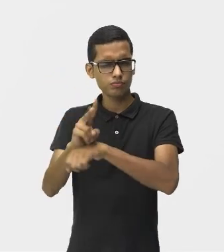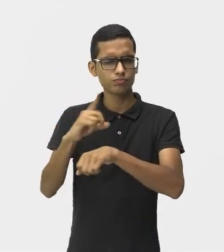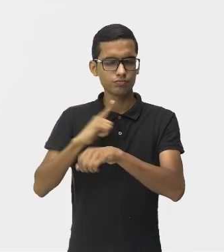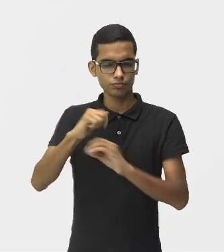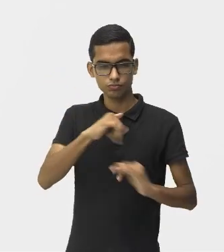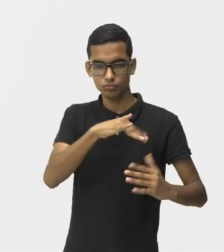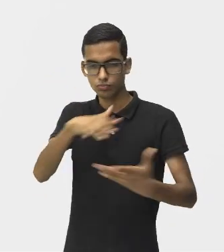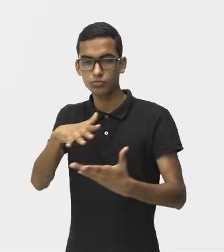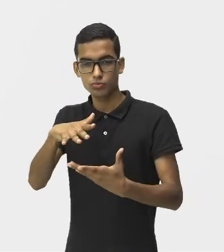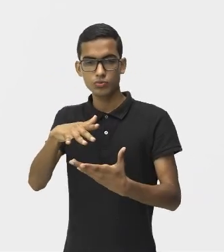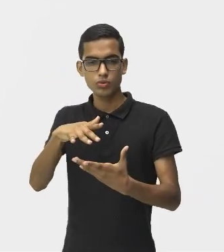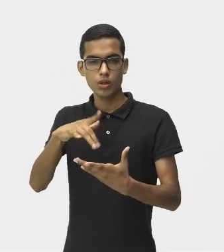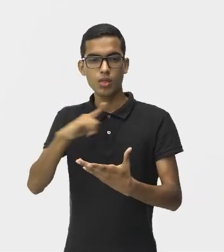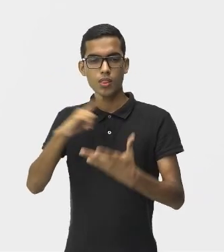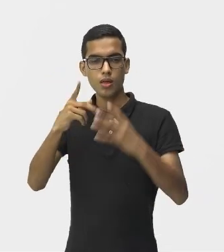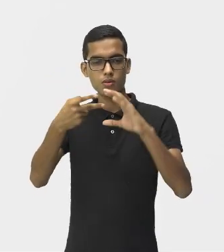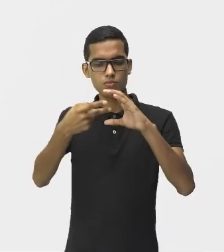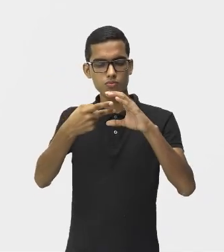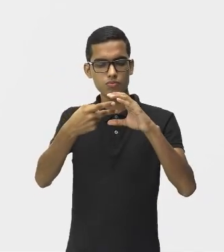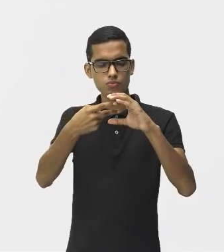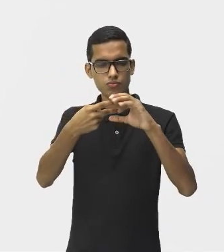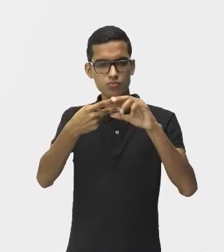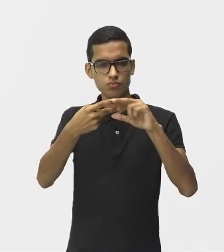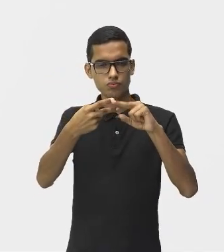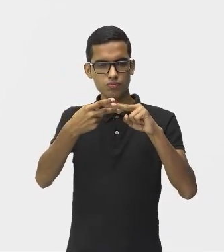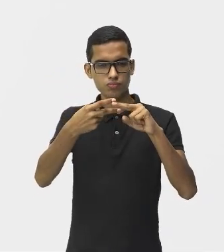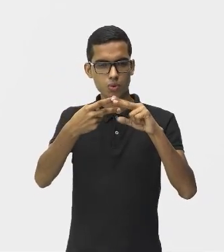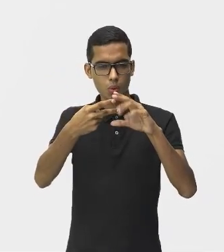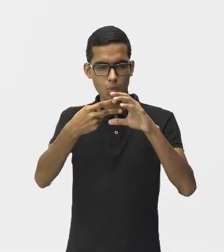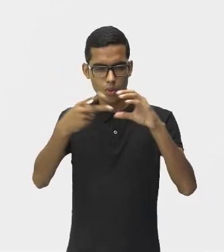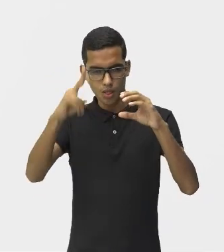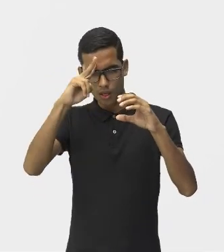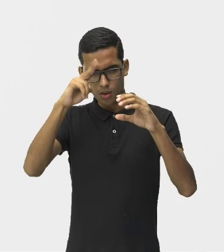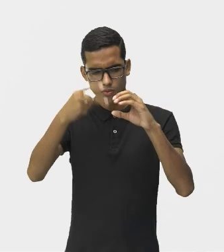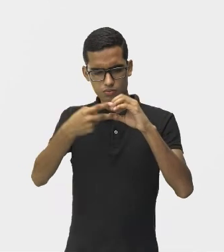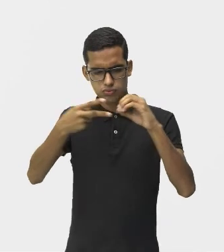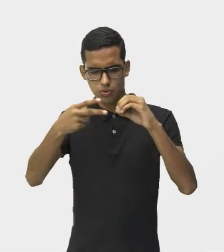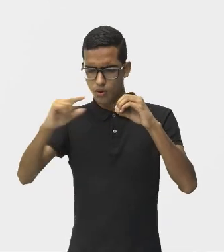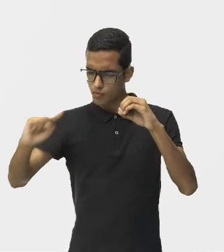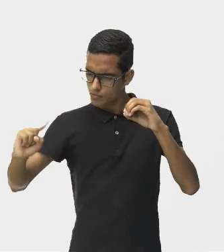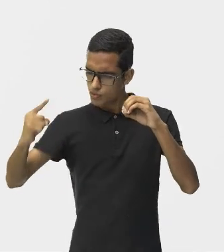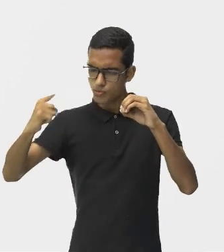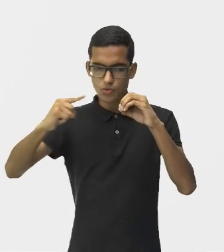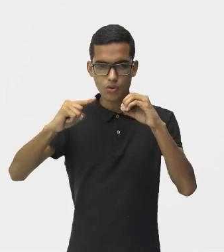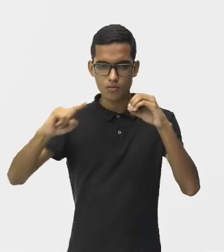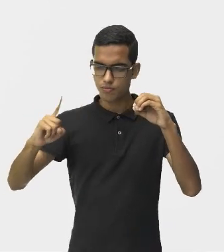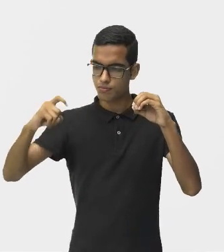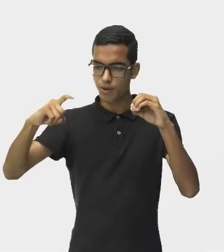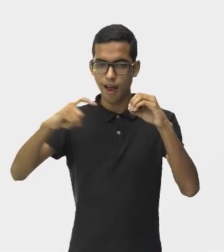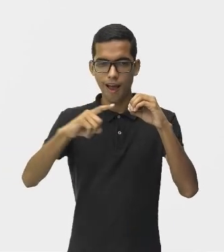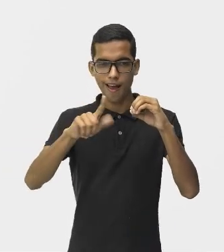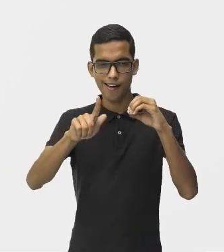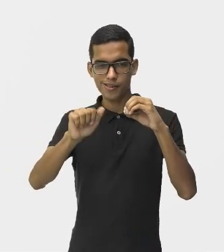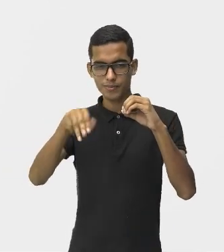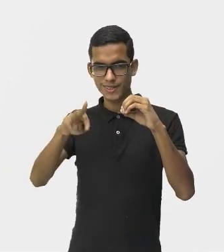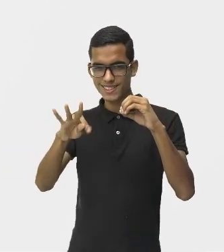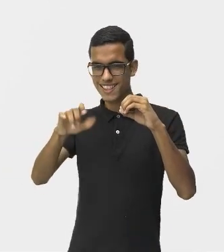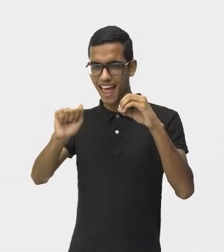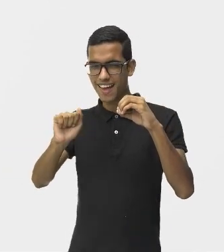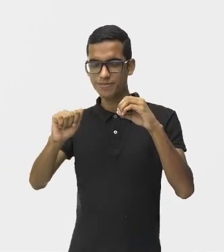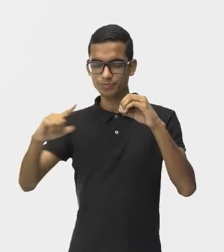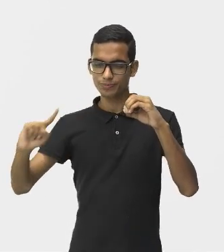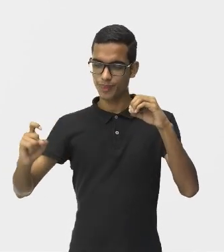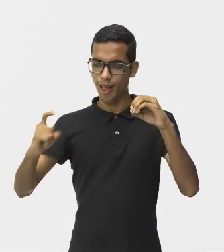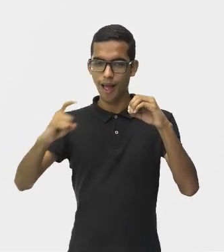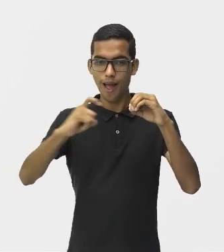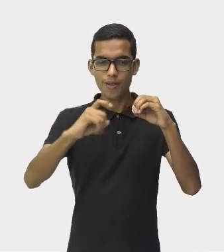a gente já lembra aqui, ó, do número de cromossomos que está pela metade, que é representado pela letrinha N. Sabendo que as